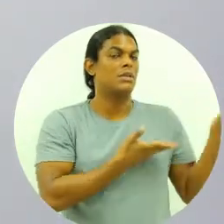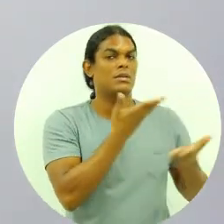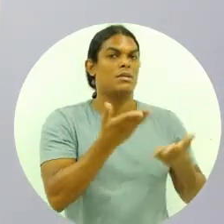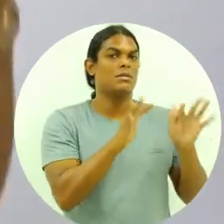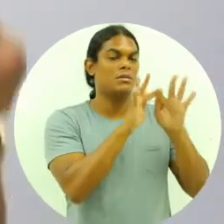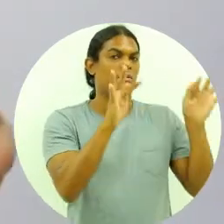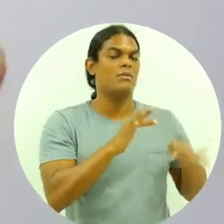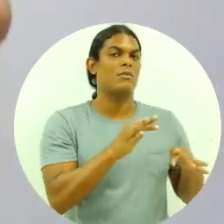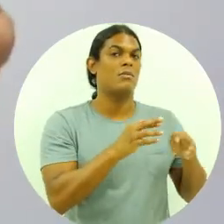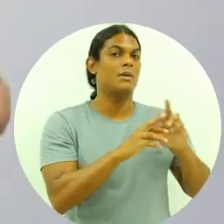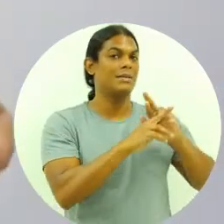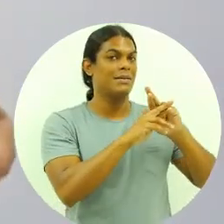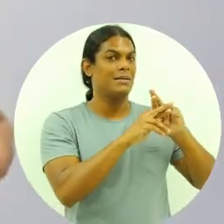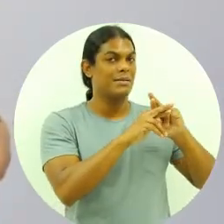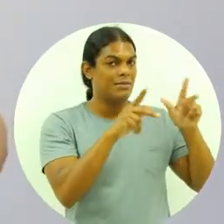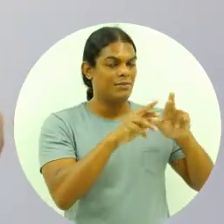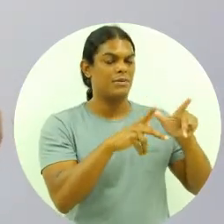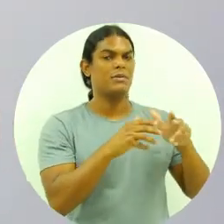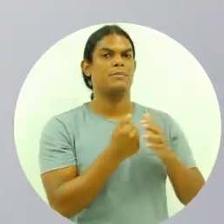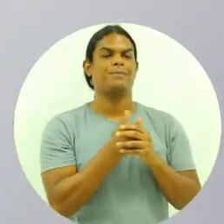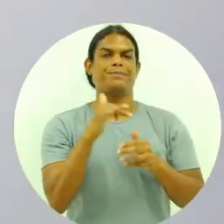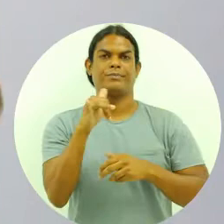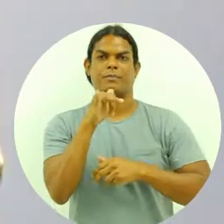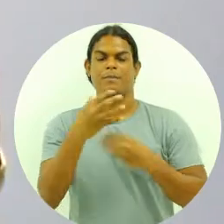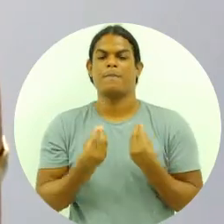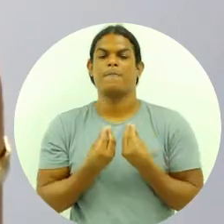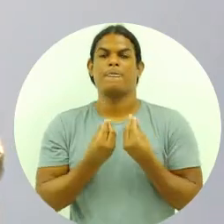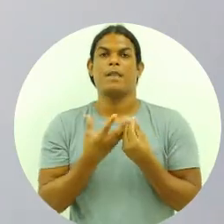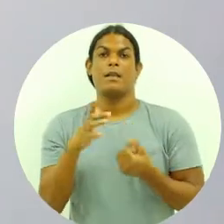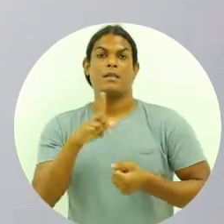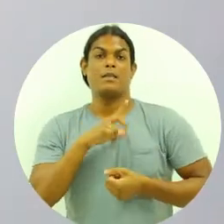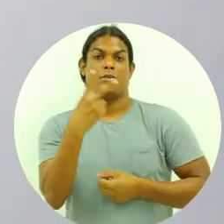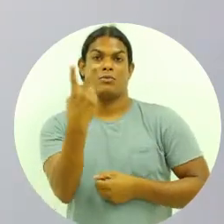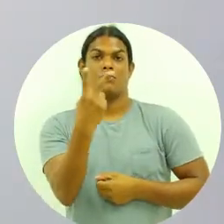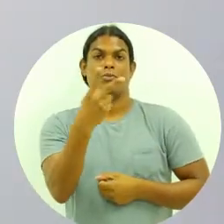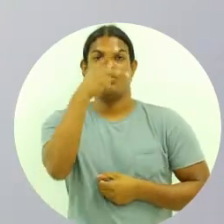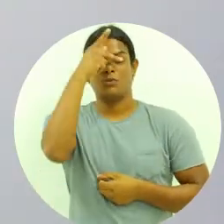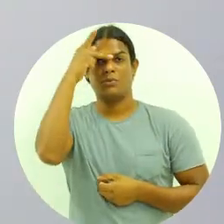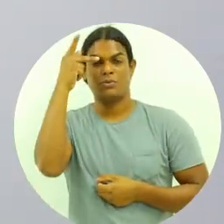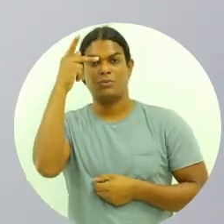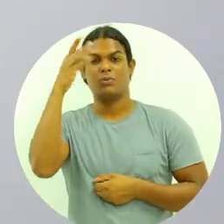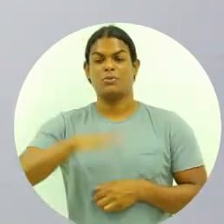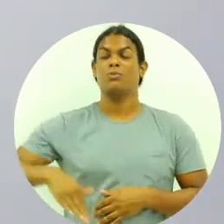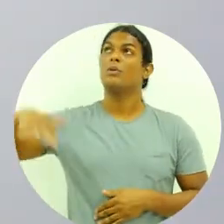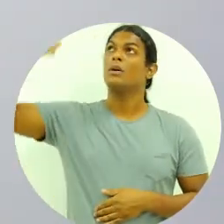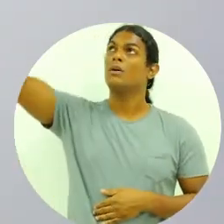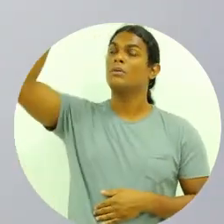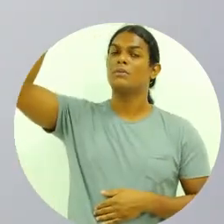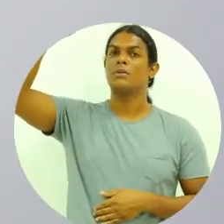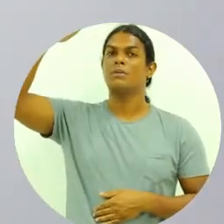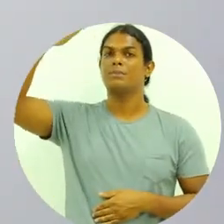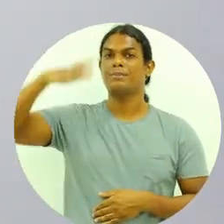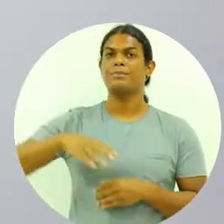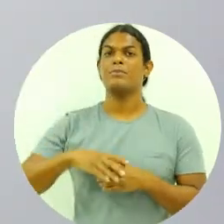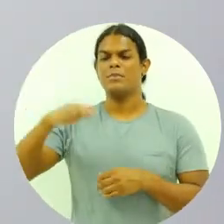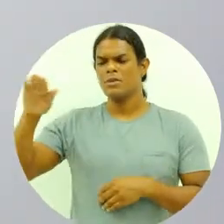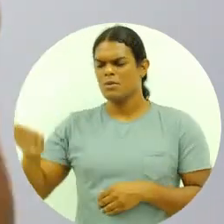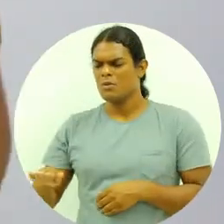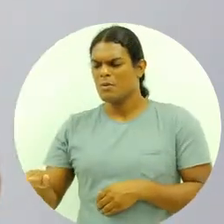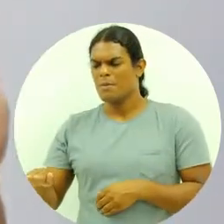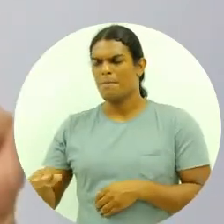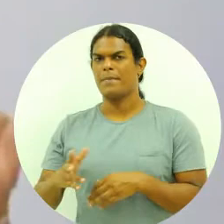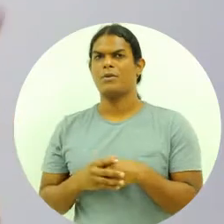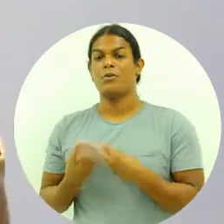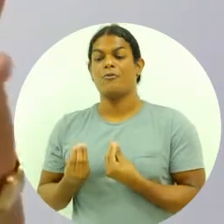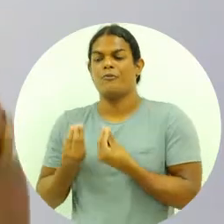se você der um banco para cada uma, do mesmo tamanho, você resolveu o problema do baixinho? Não resolveu. Você